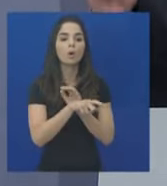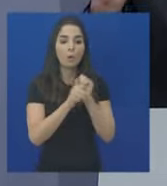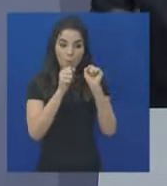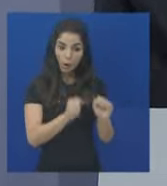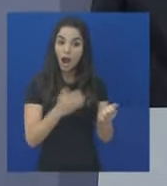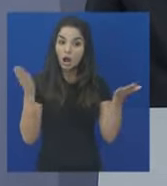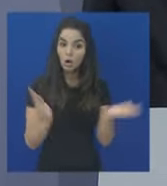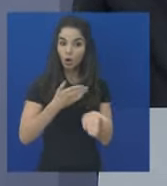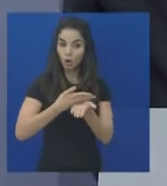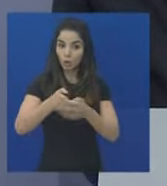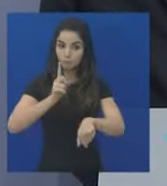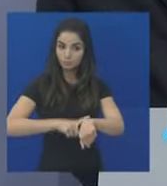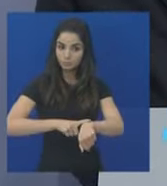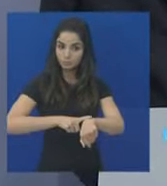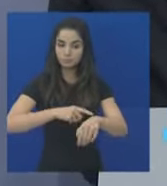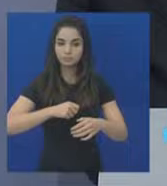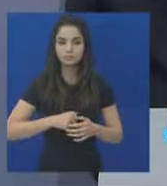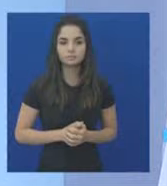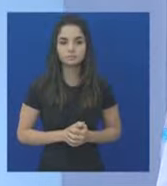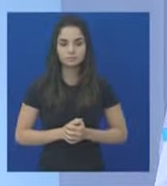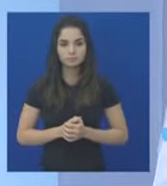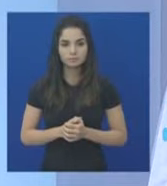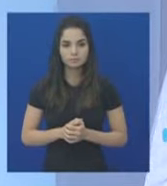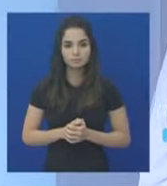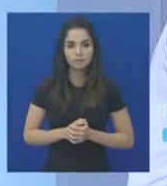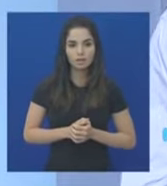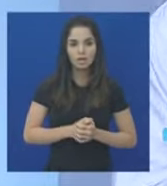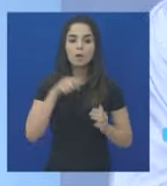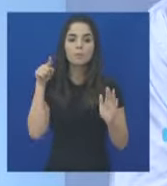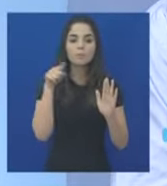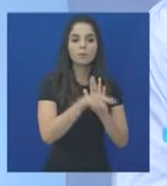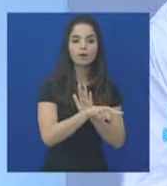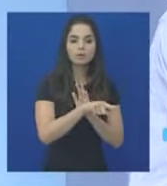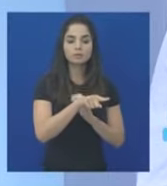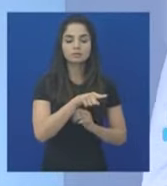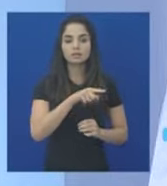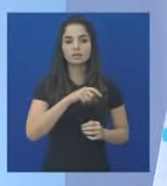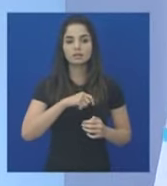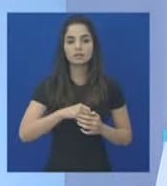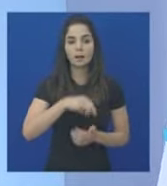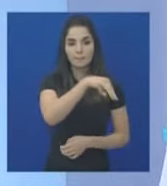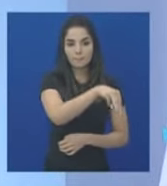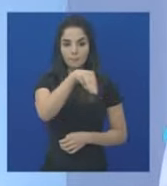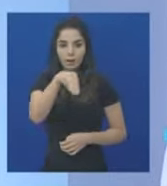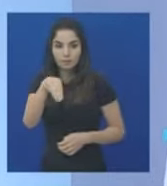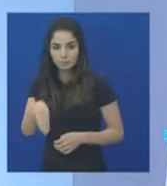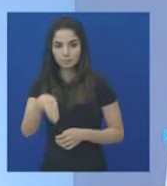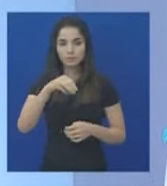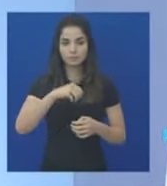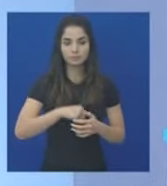passa a valer a partir de agora? Faço a pergunta ao candidato Marquinho Mendes.